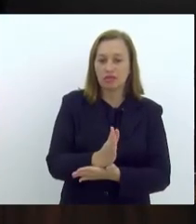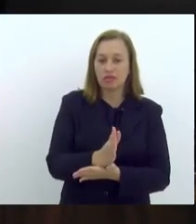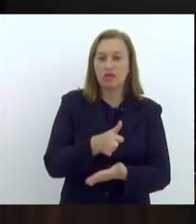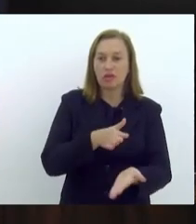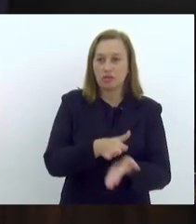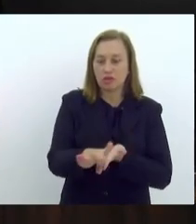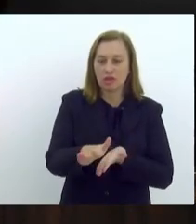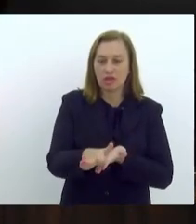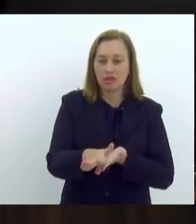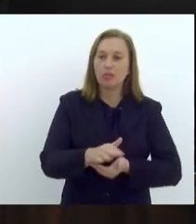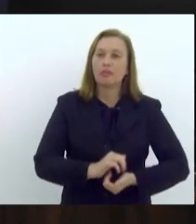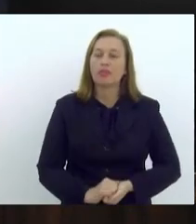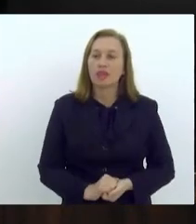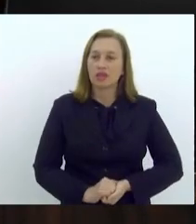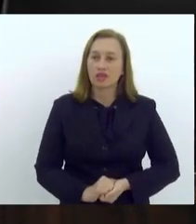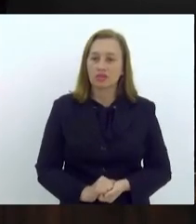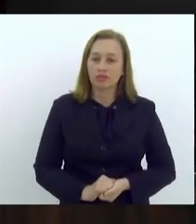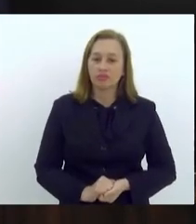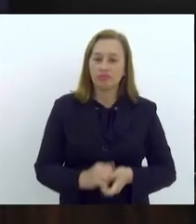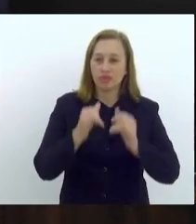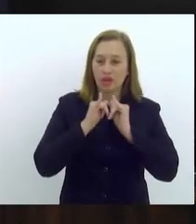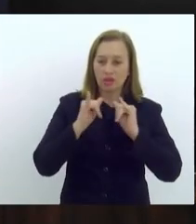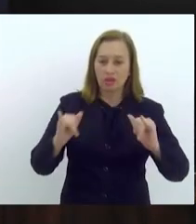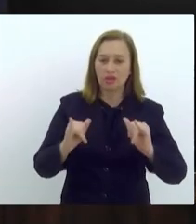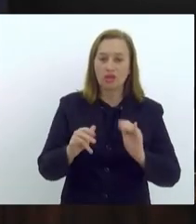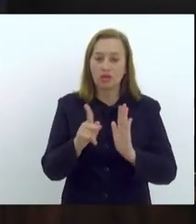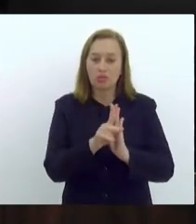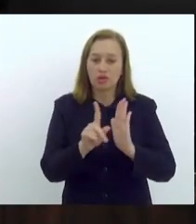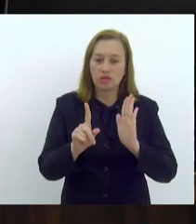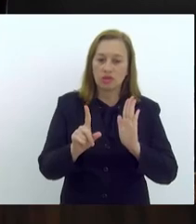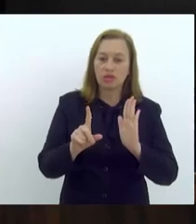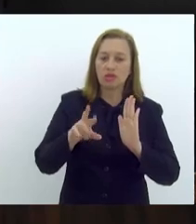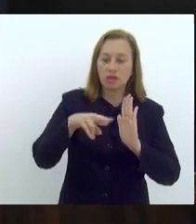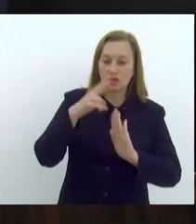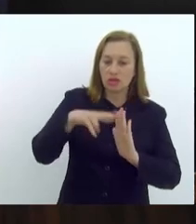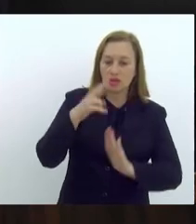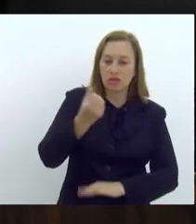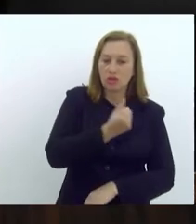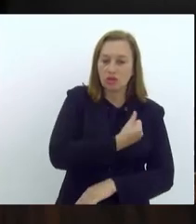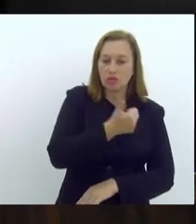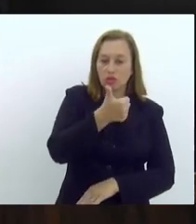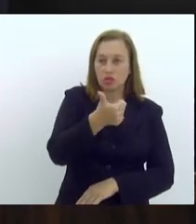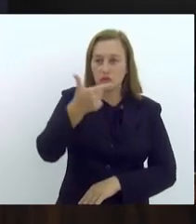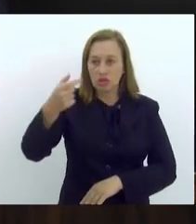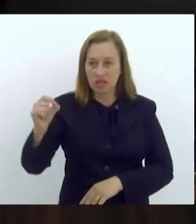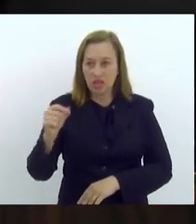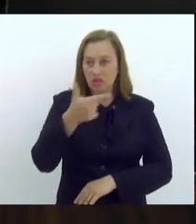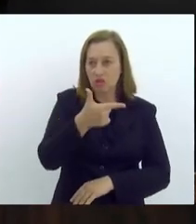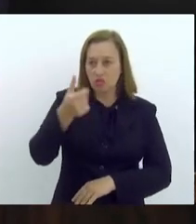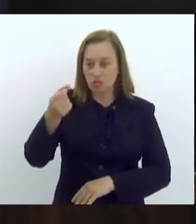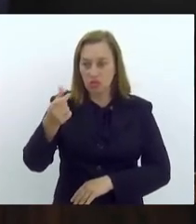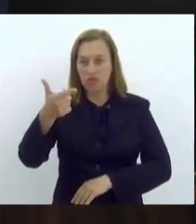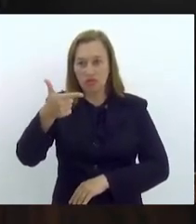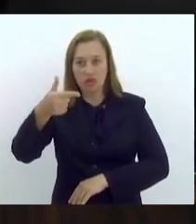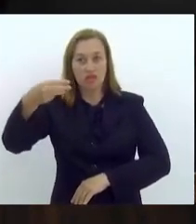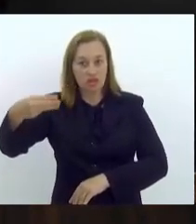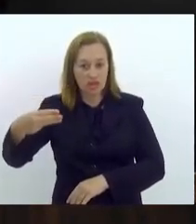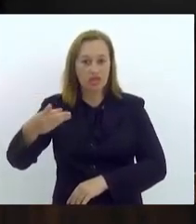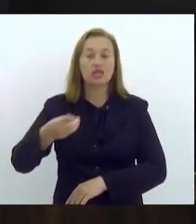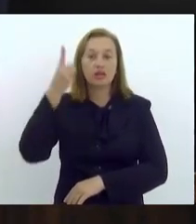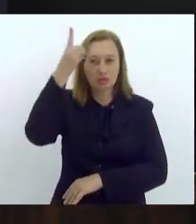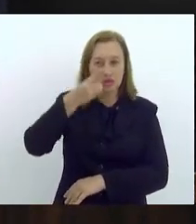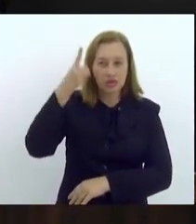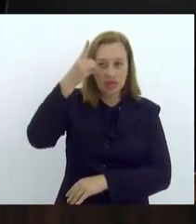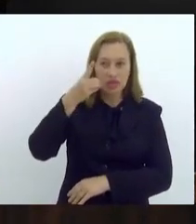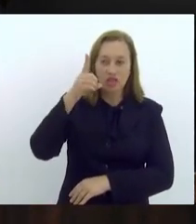promulgação. Anuncio projeto de resolução número 200 de 2023 de autoria do